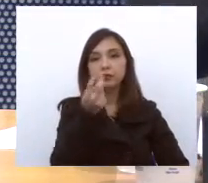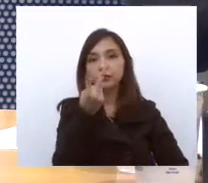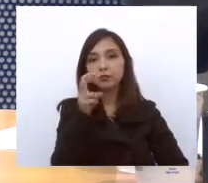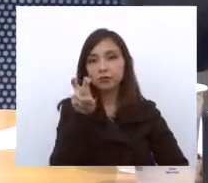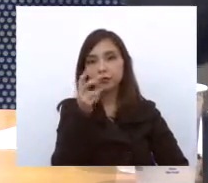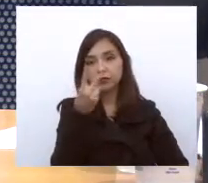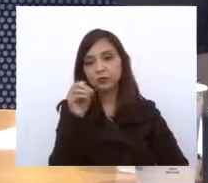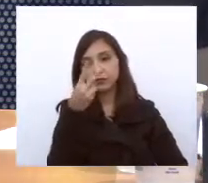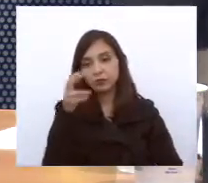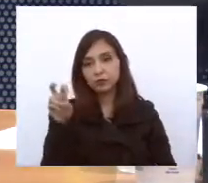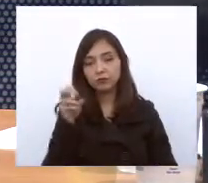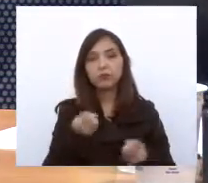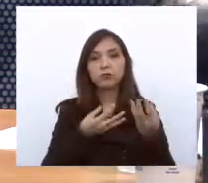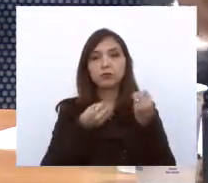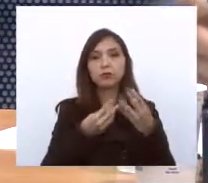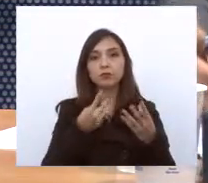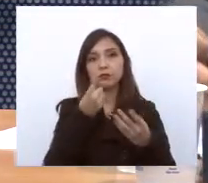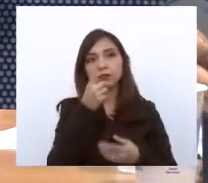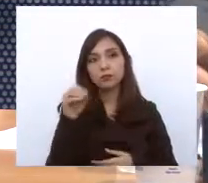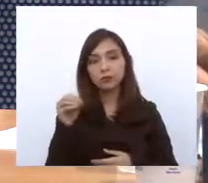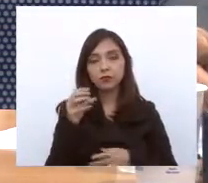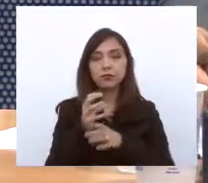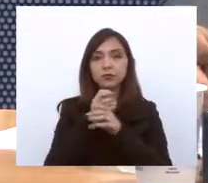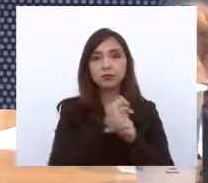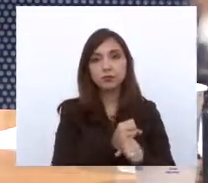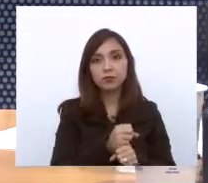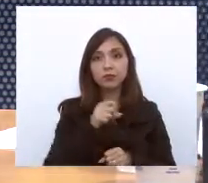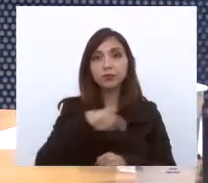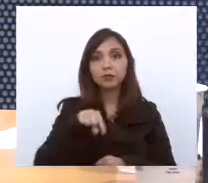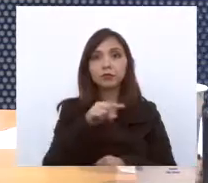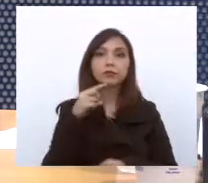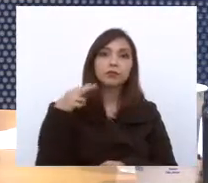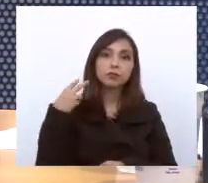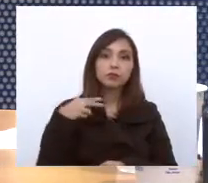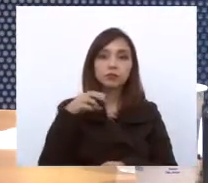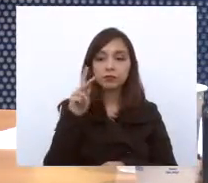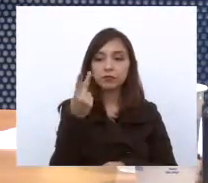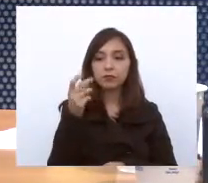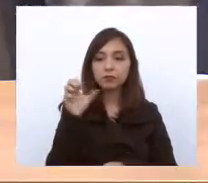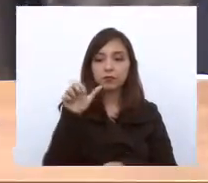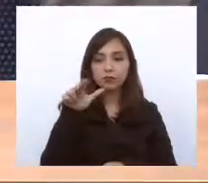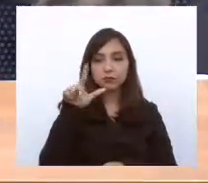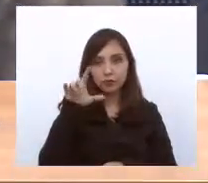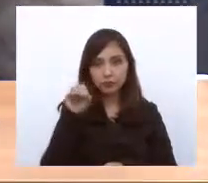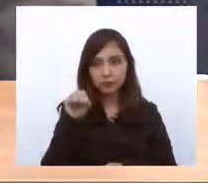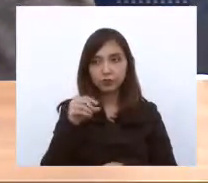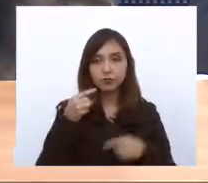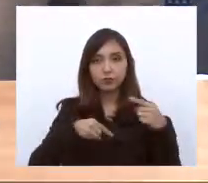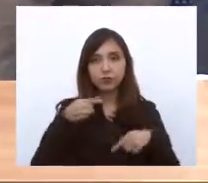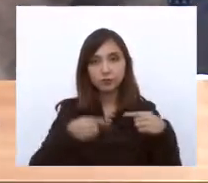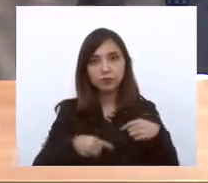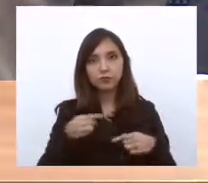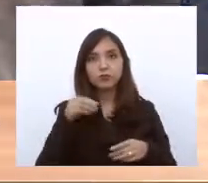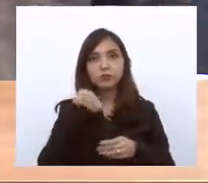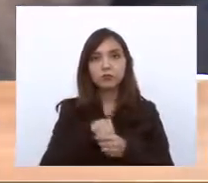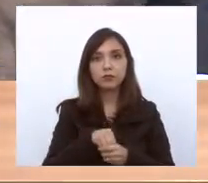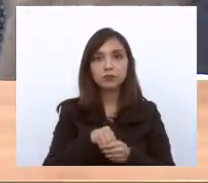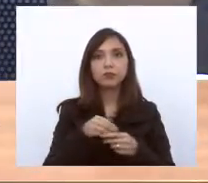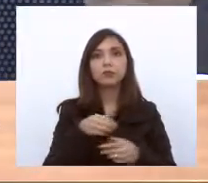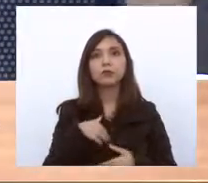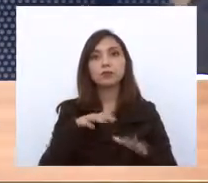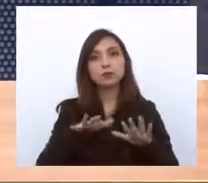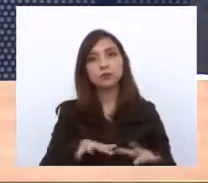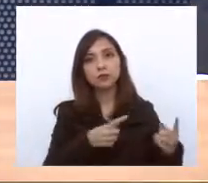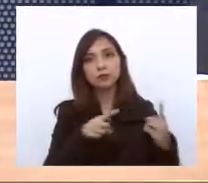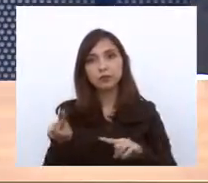4625/2015. Informações referentes aos 10 maiores devedores da Prefeitura. Autor, vereador Helena Metalúrgico. Em discussão, encerrada a discussão e votação. Os vereadores favoráveis permaneçam